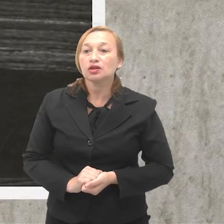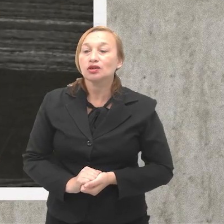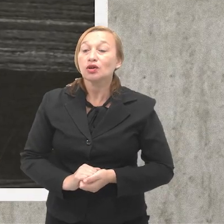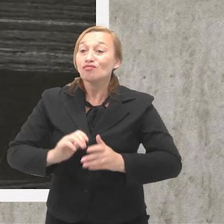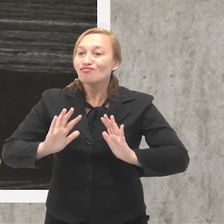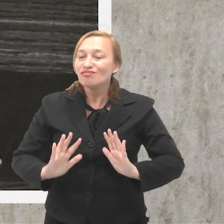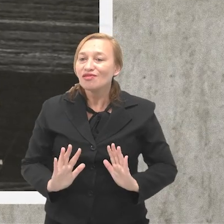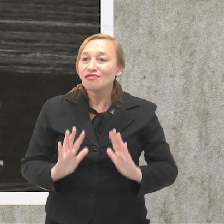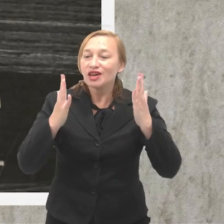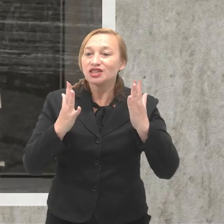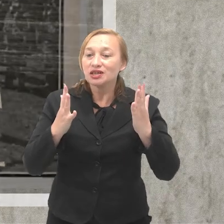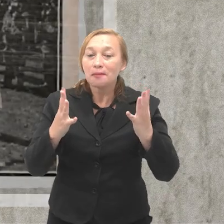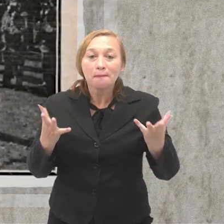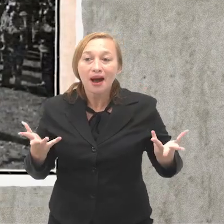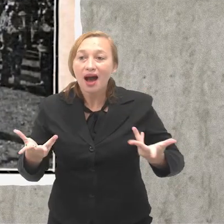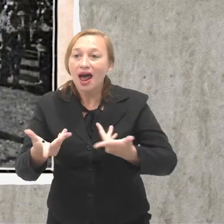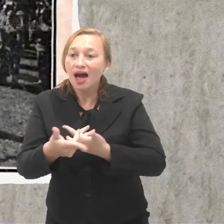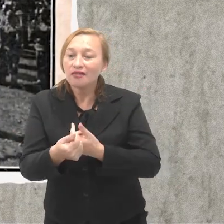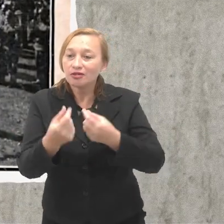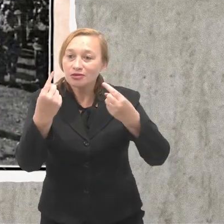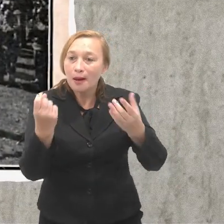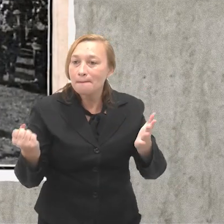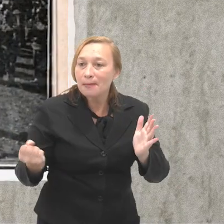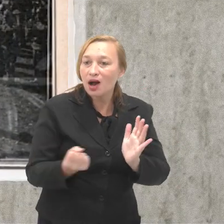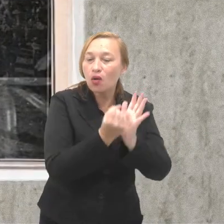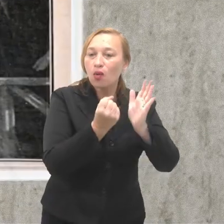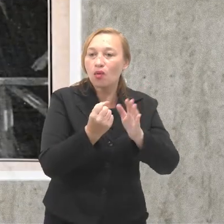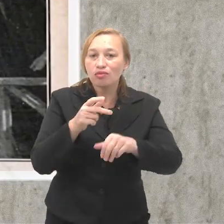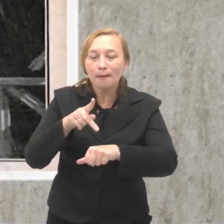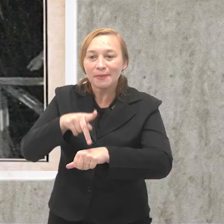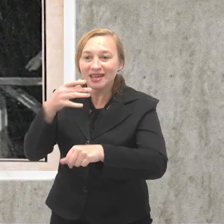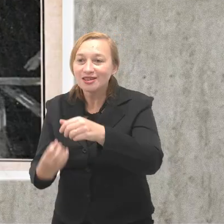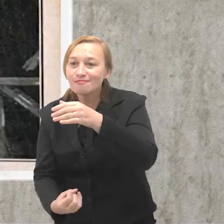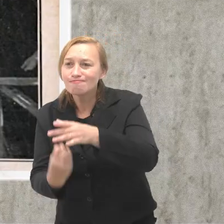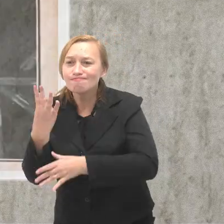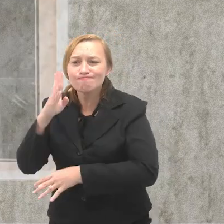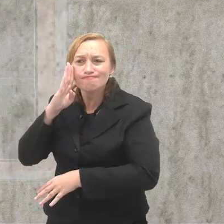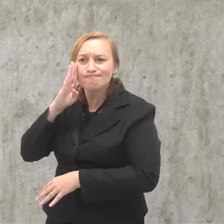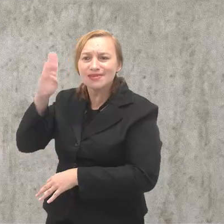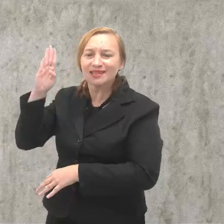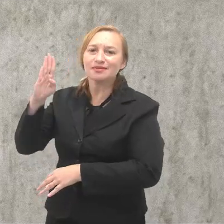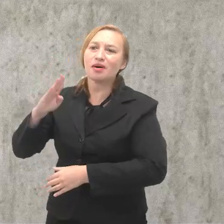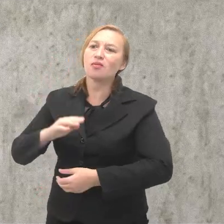Um evento de gala concorrido marcou o lançamento da pedra fundamental.